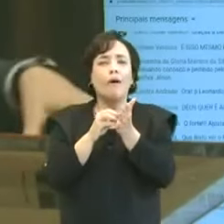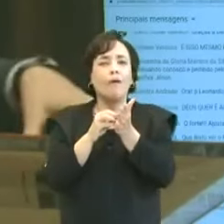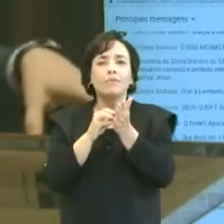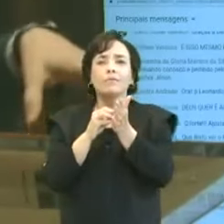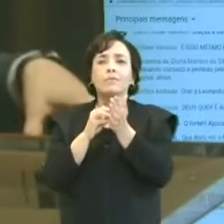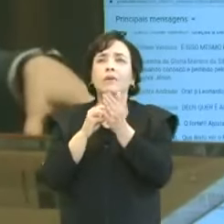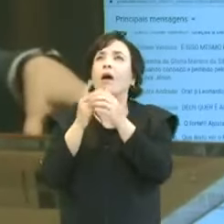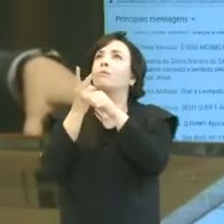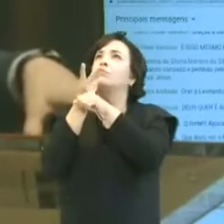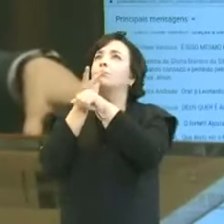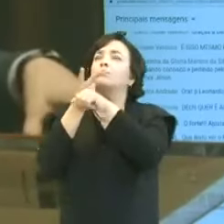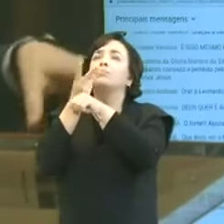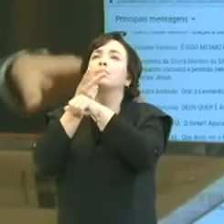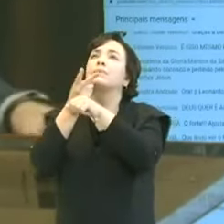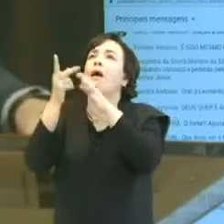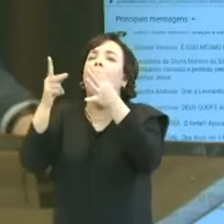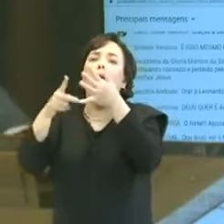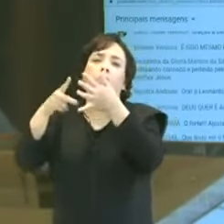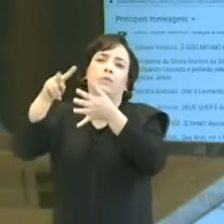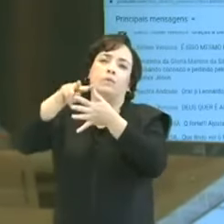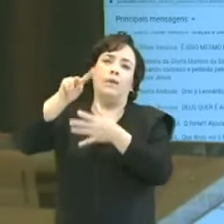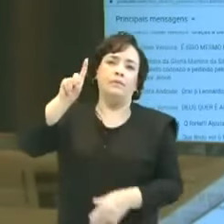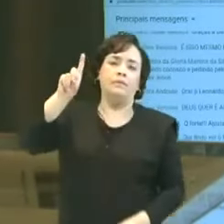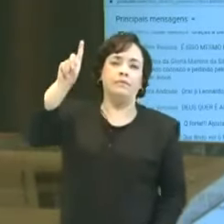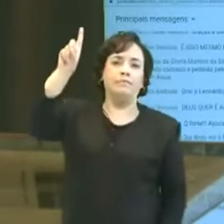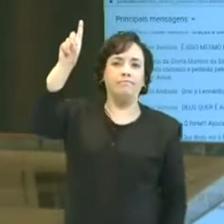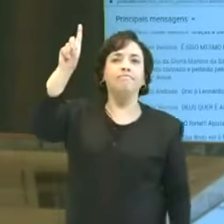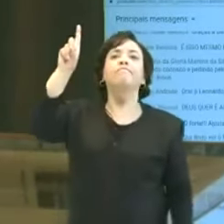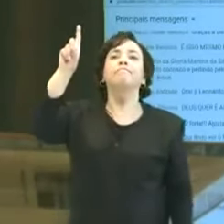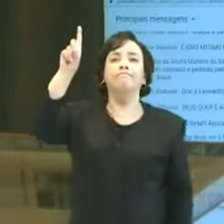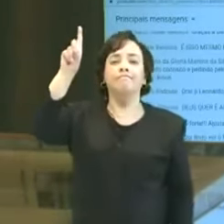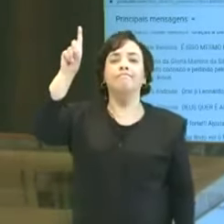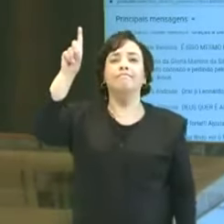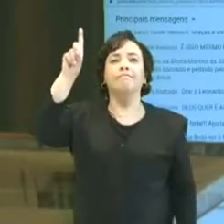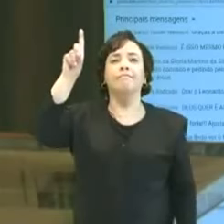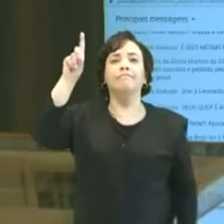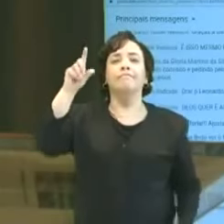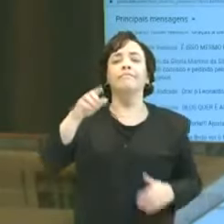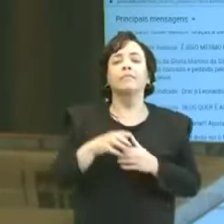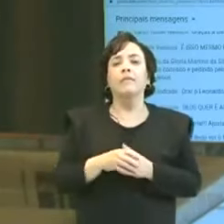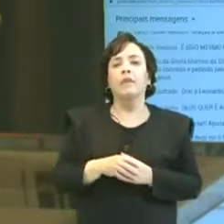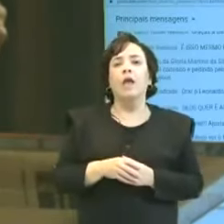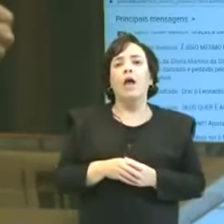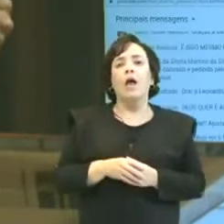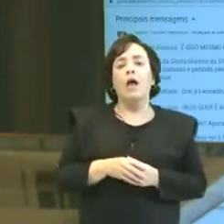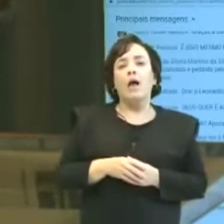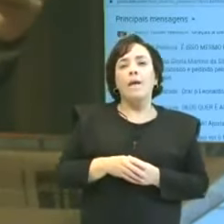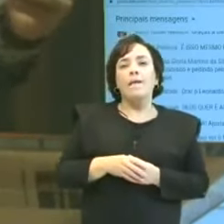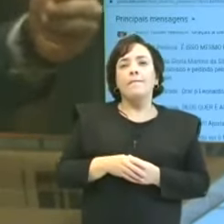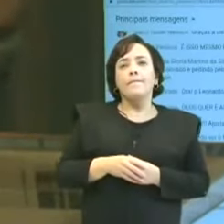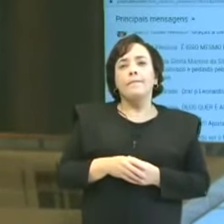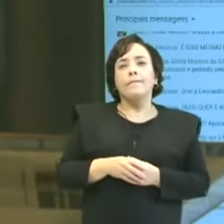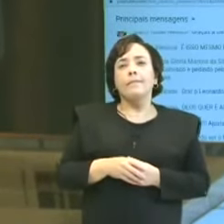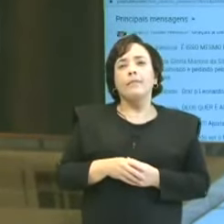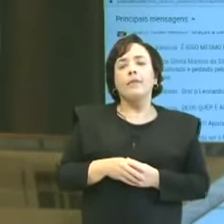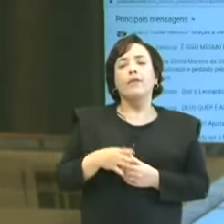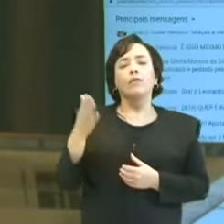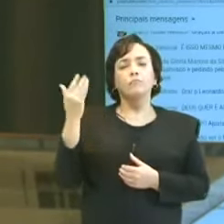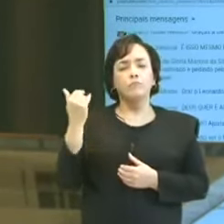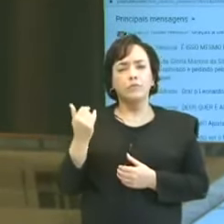entender o que representa este lugar. Eu lembro quando os jovens me levaram à presença de